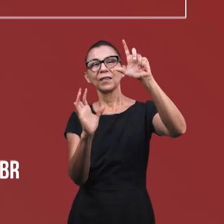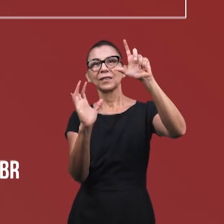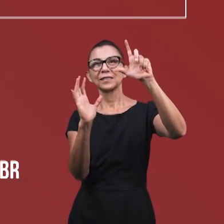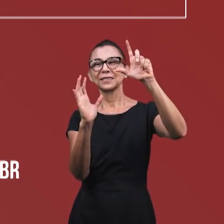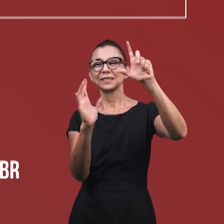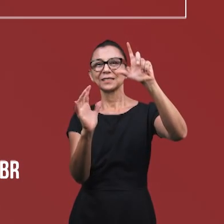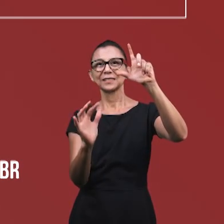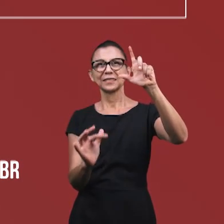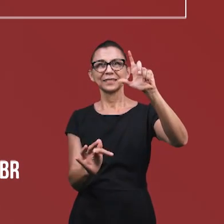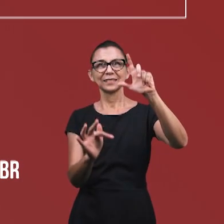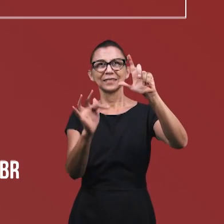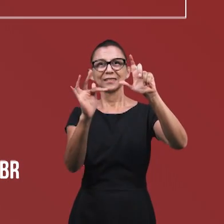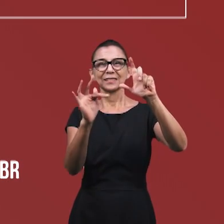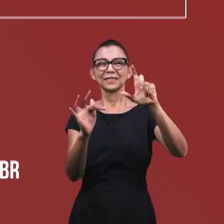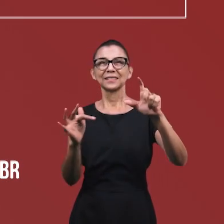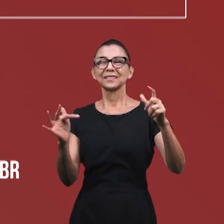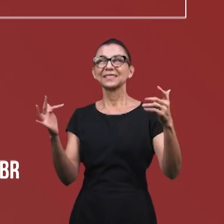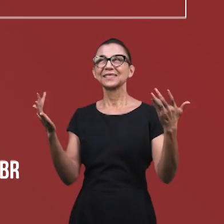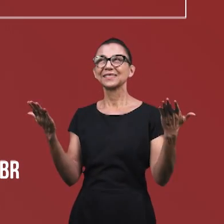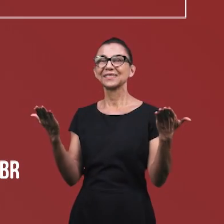em mim